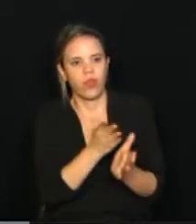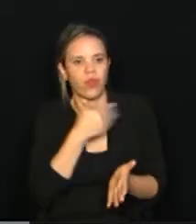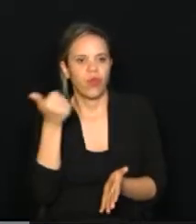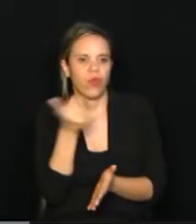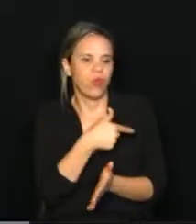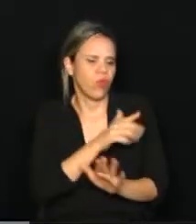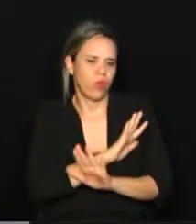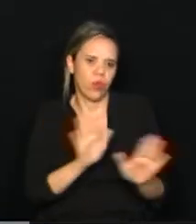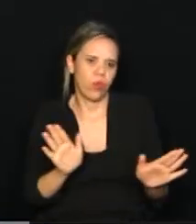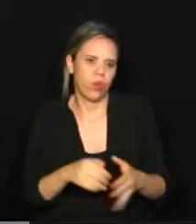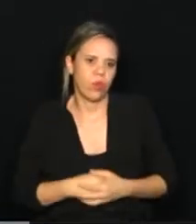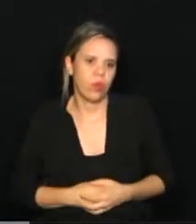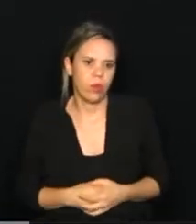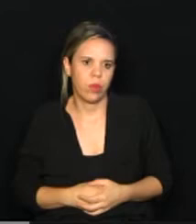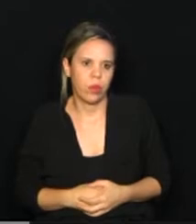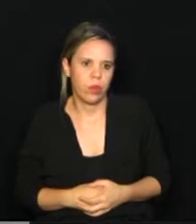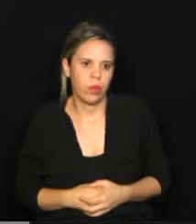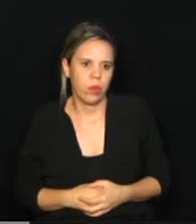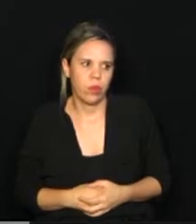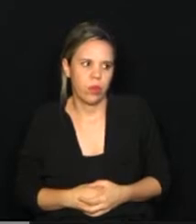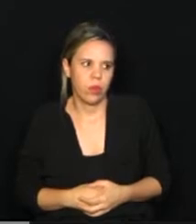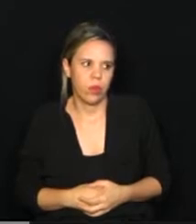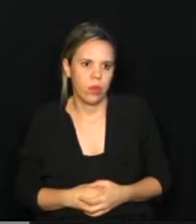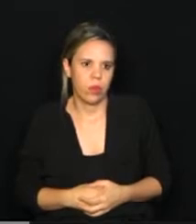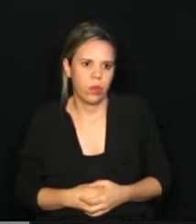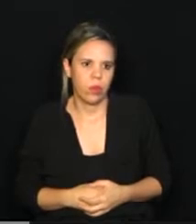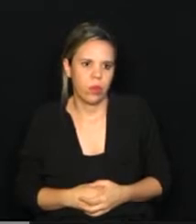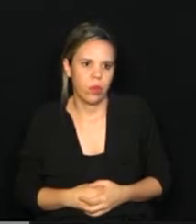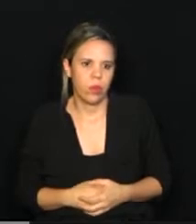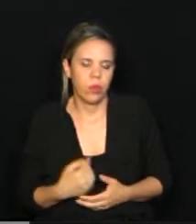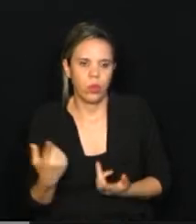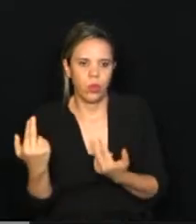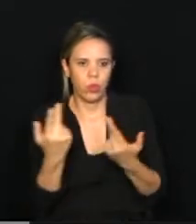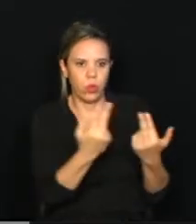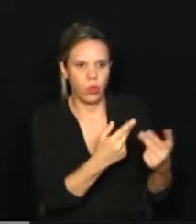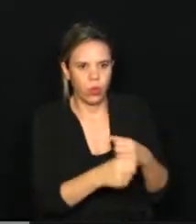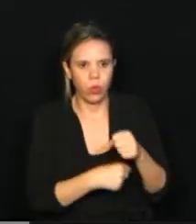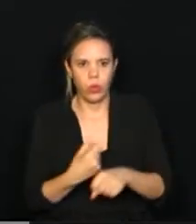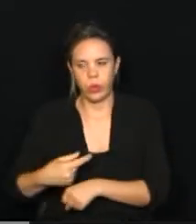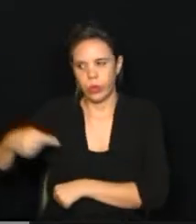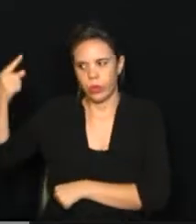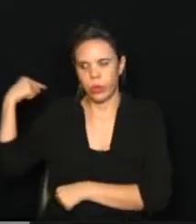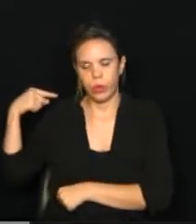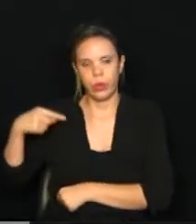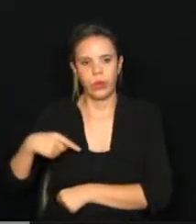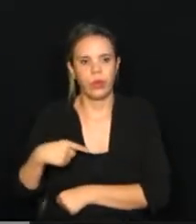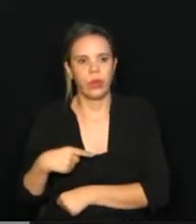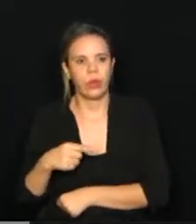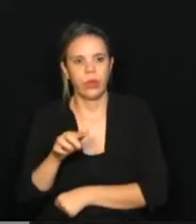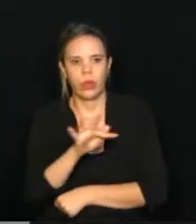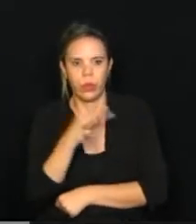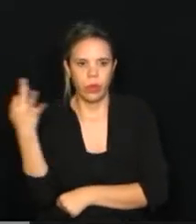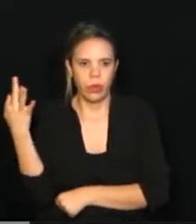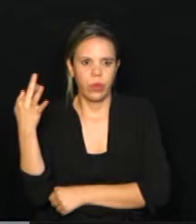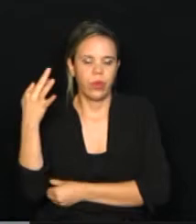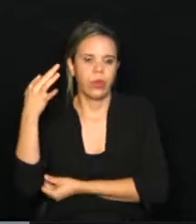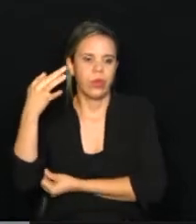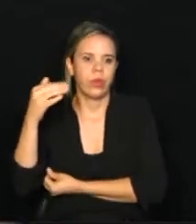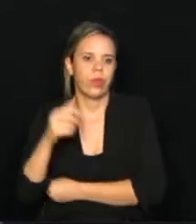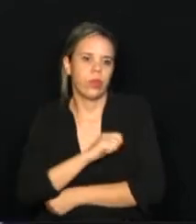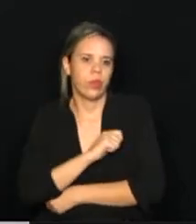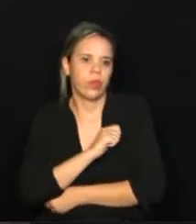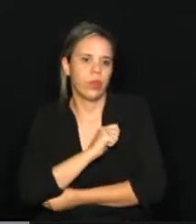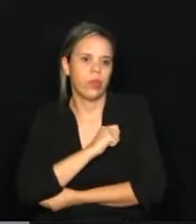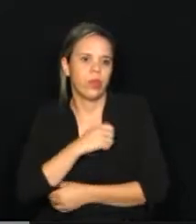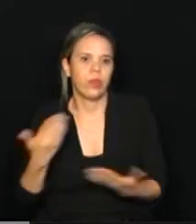E não. A gente jogou de igual para igual no passado com a França, com o Canadá, agora a